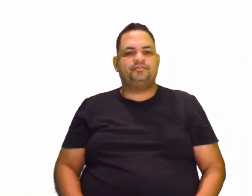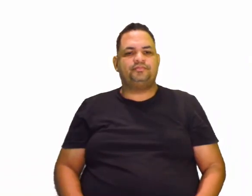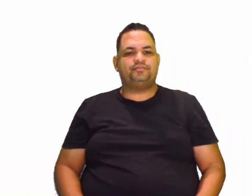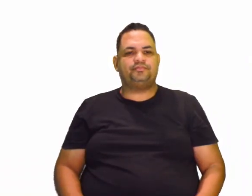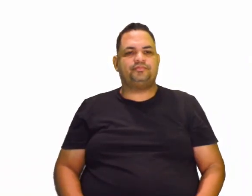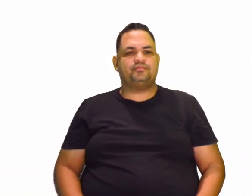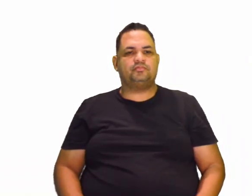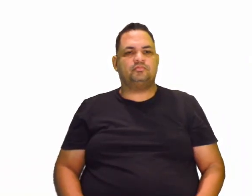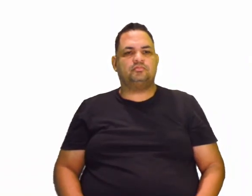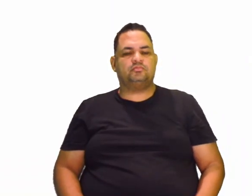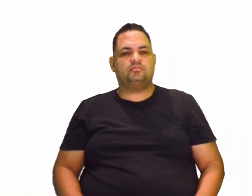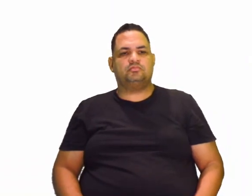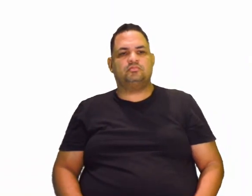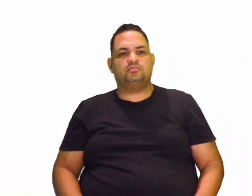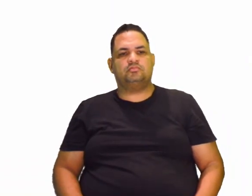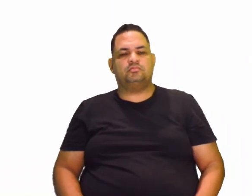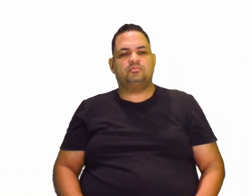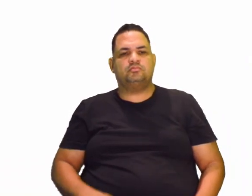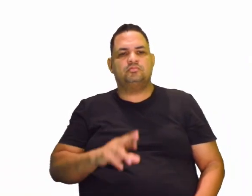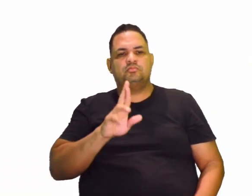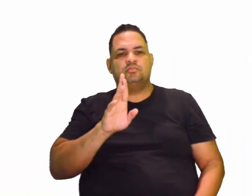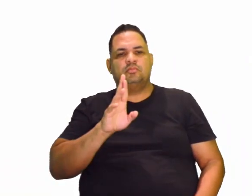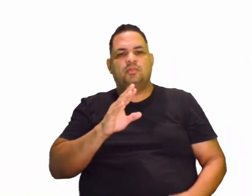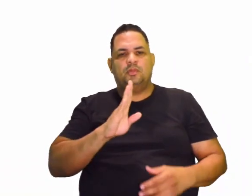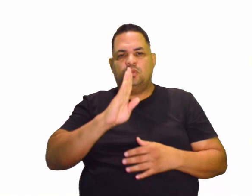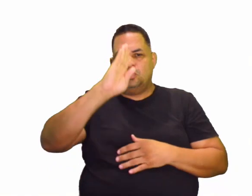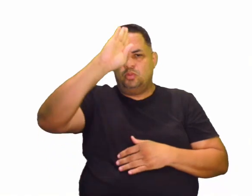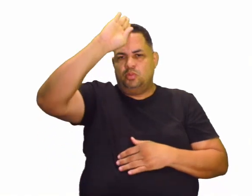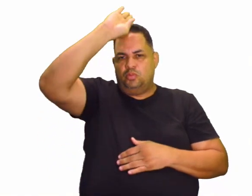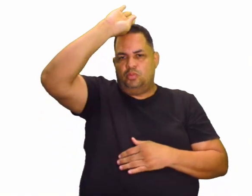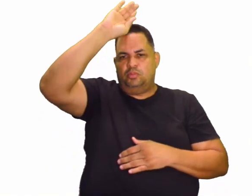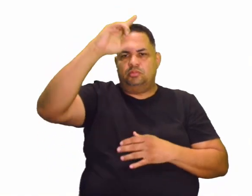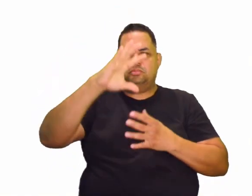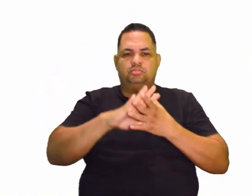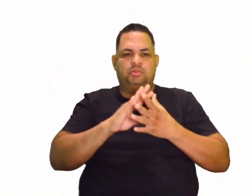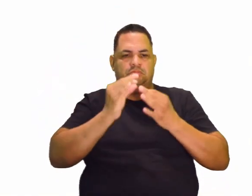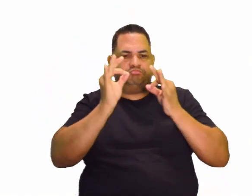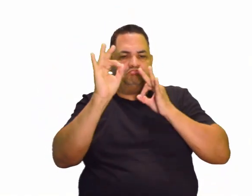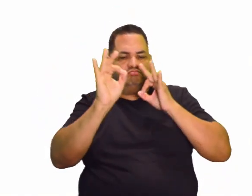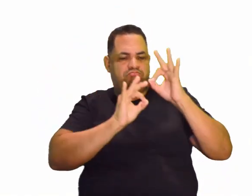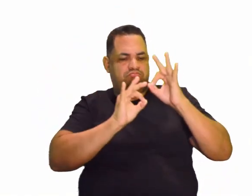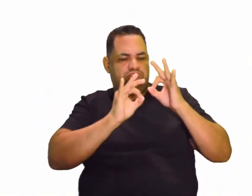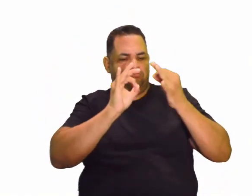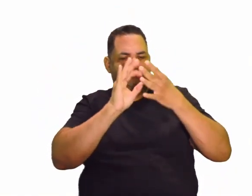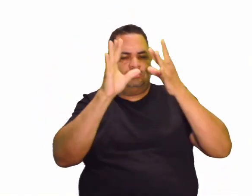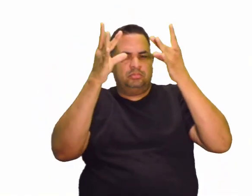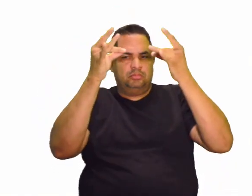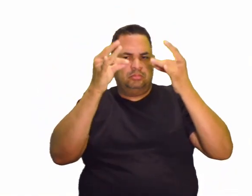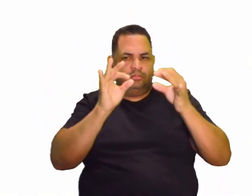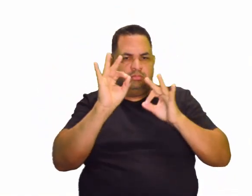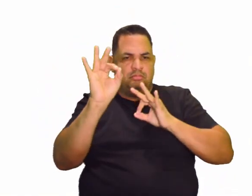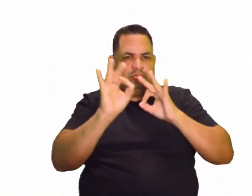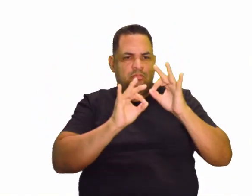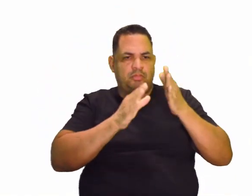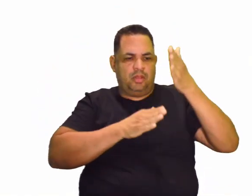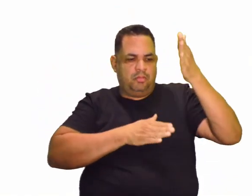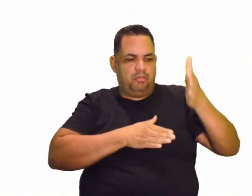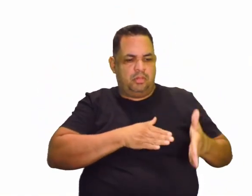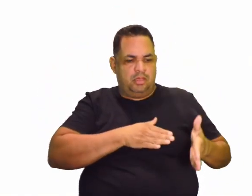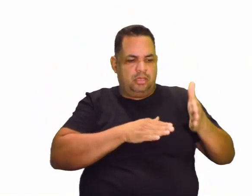Os romanos, eles acentuaram o seu caráter decorativo, cobrindo então